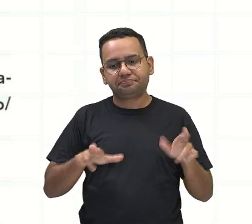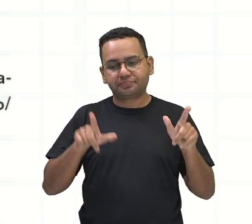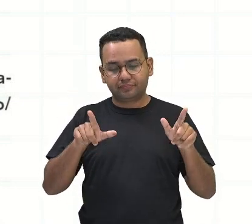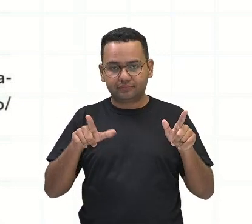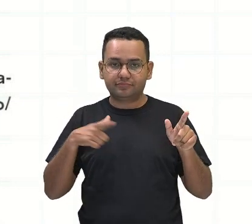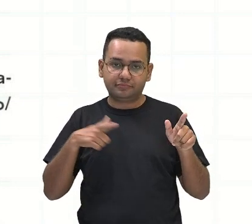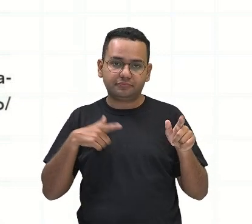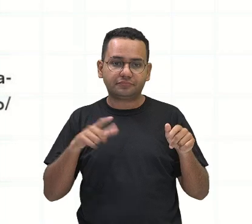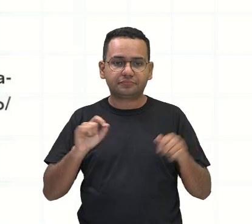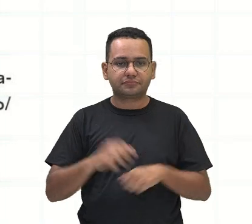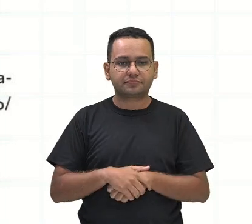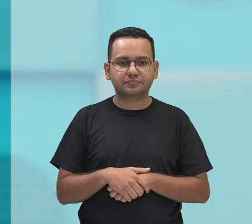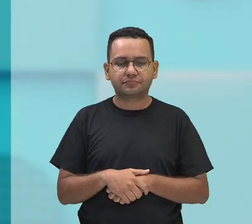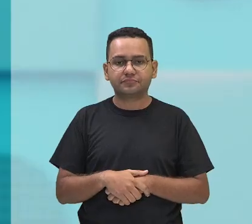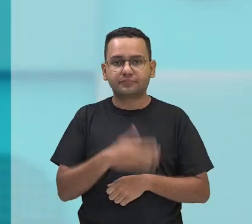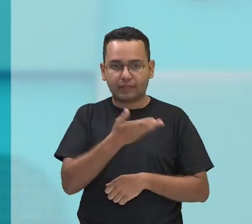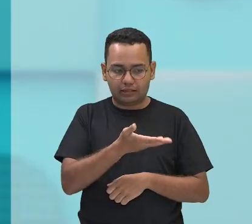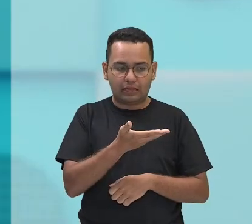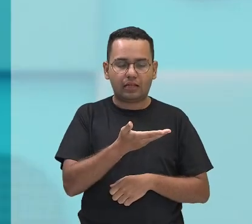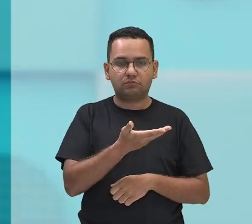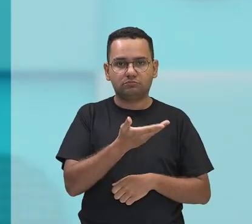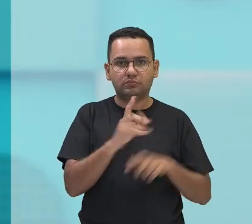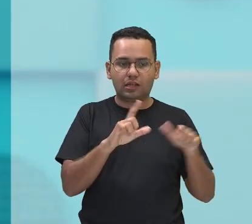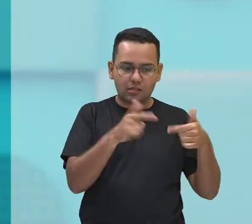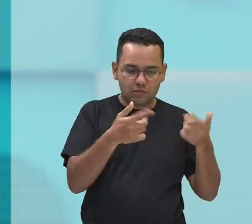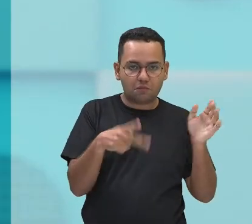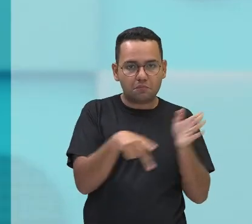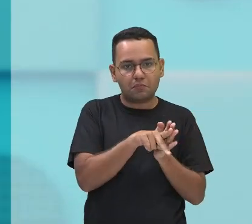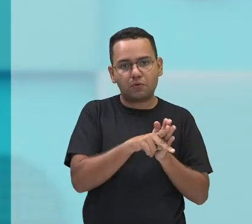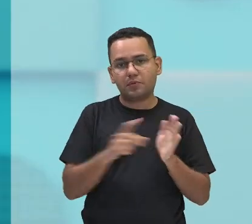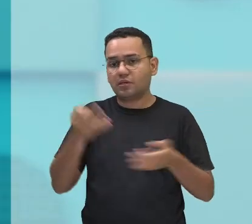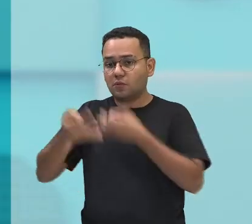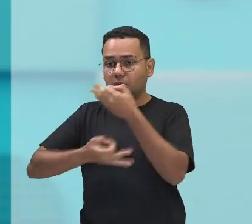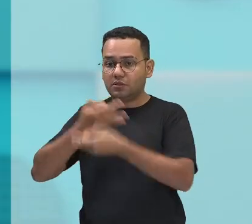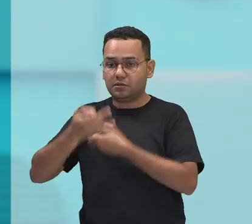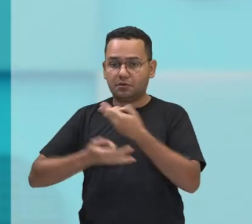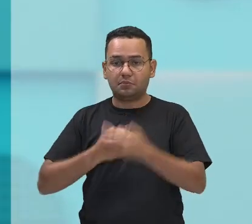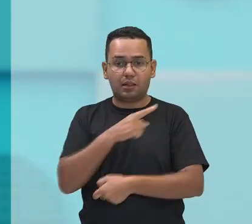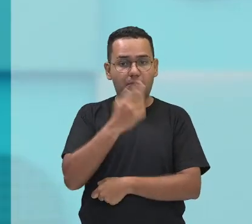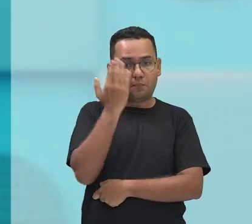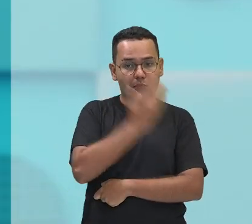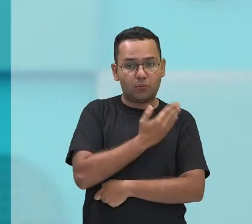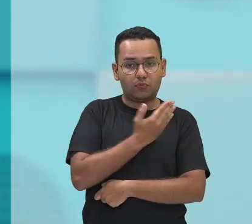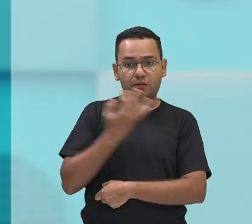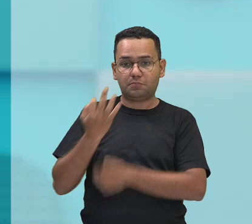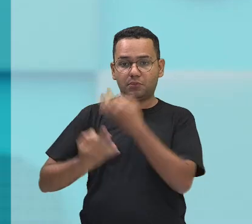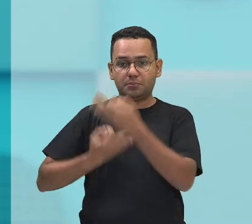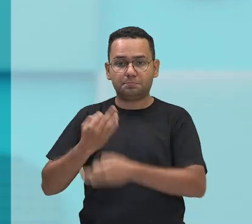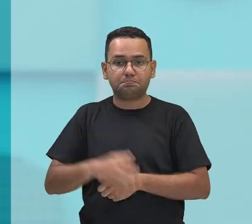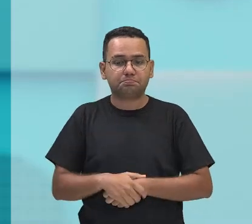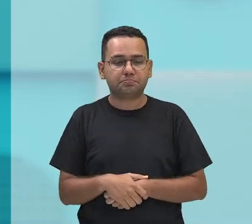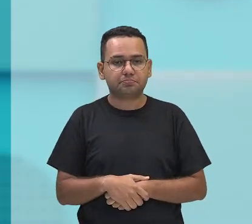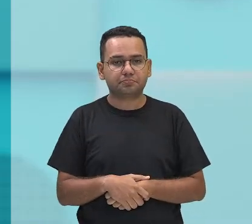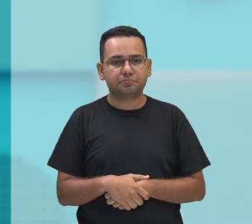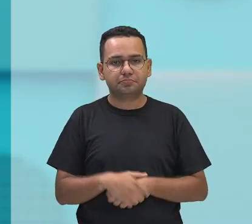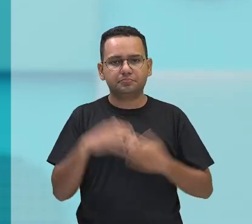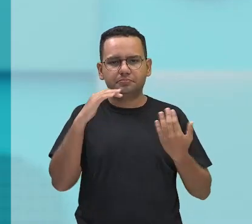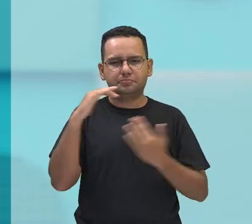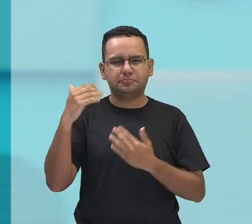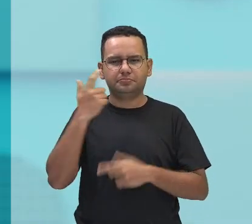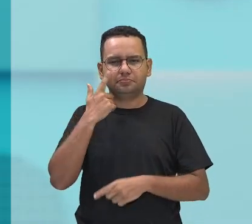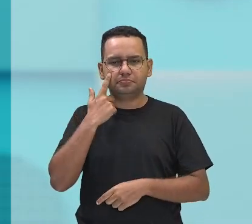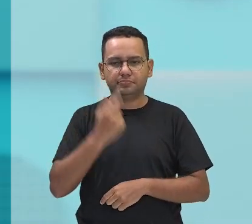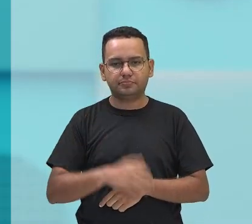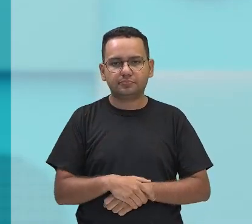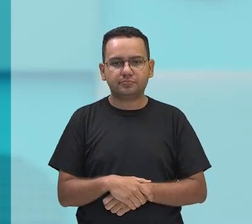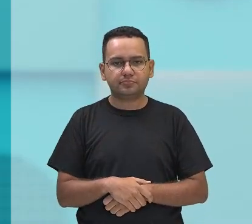entre fato e opinião. Ok, pessoal? Nós vamos continuar falando sobre fato e opinião, só que agora